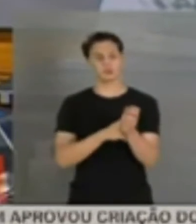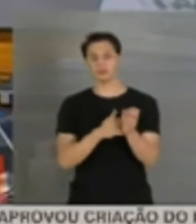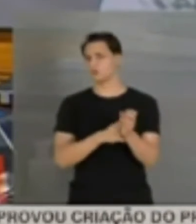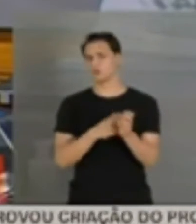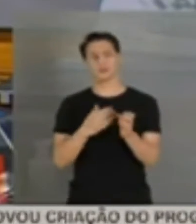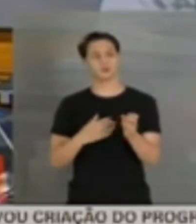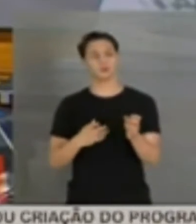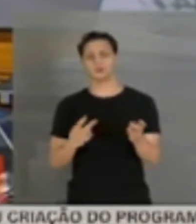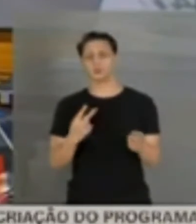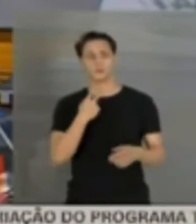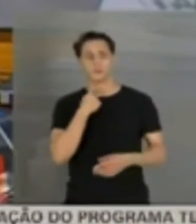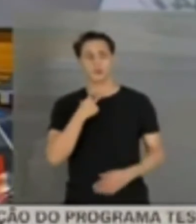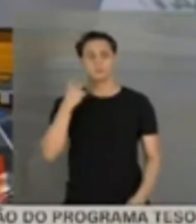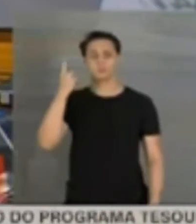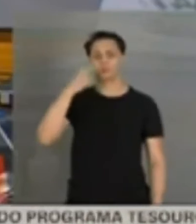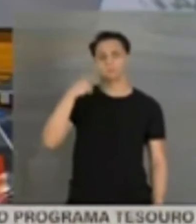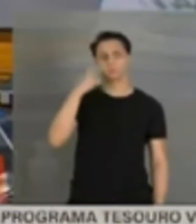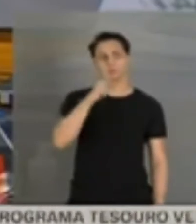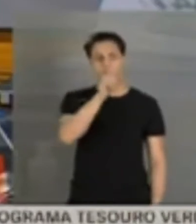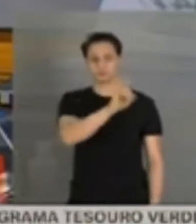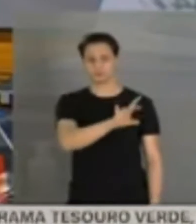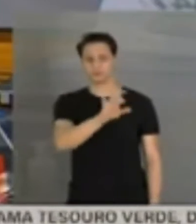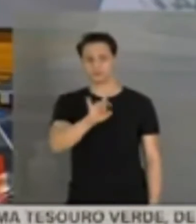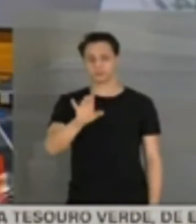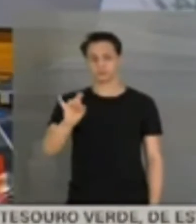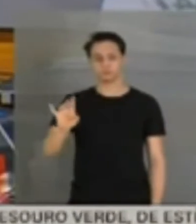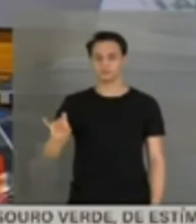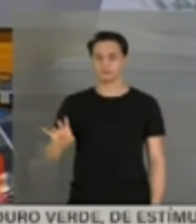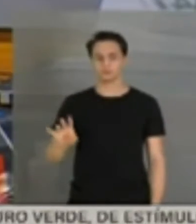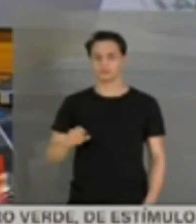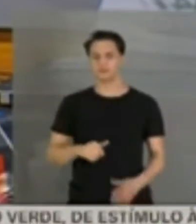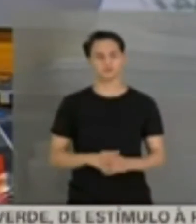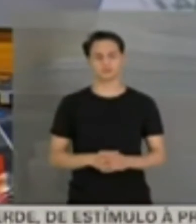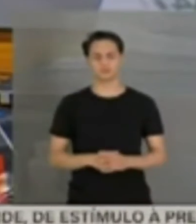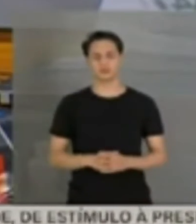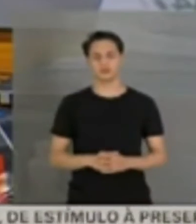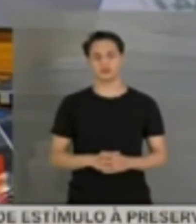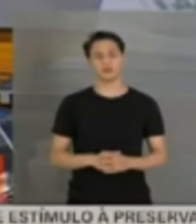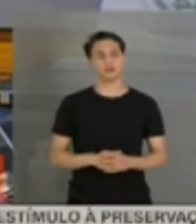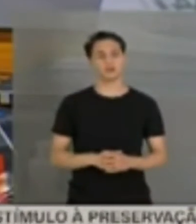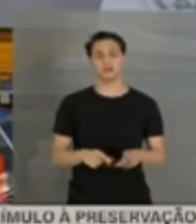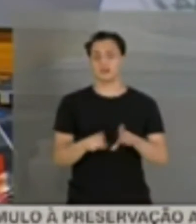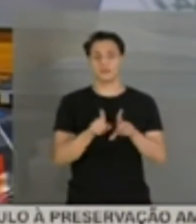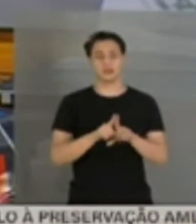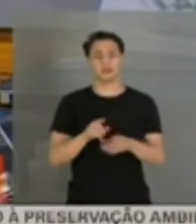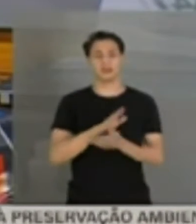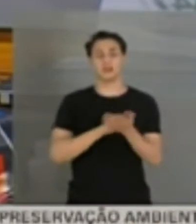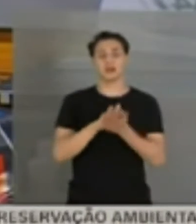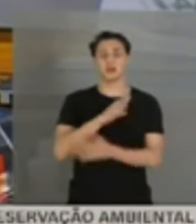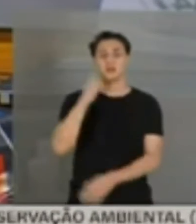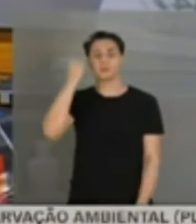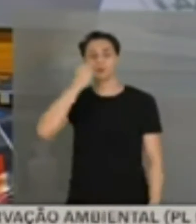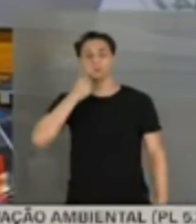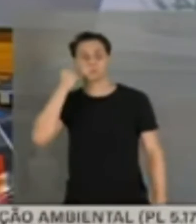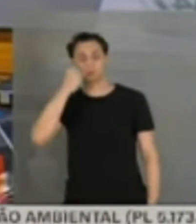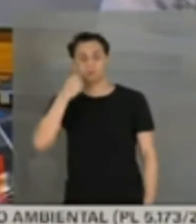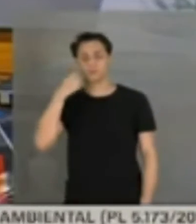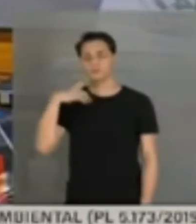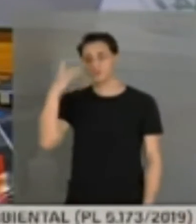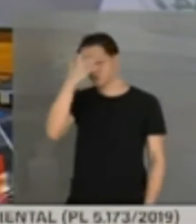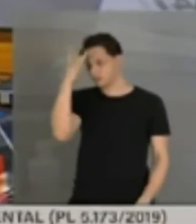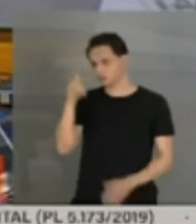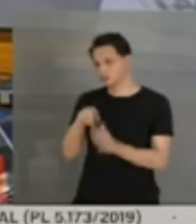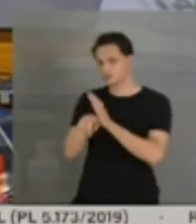aos advogados das partes e não se aplica aos senadores e investigadores investidos da